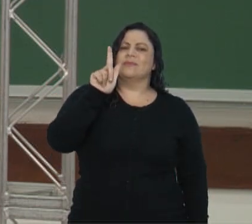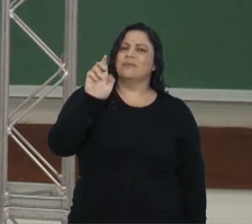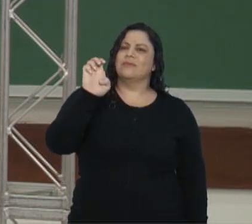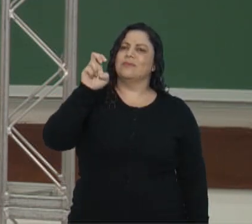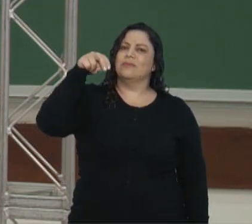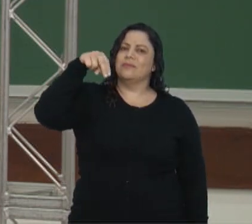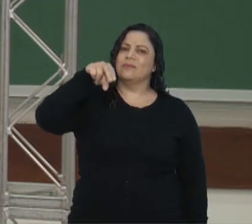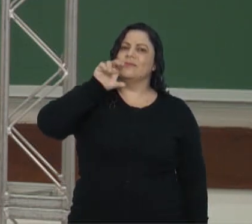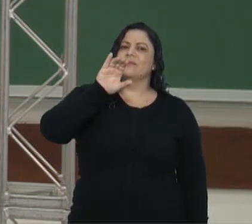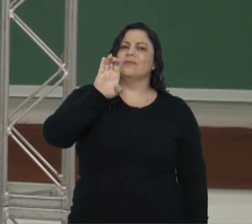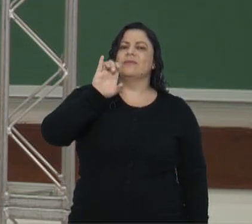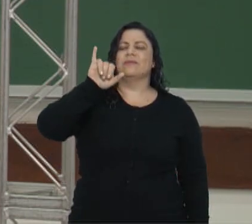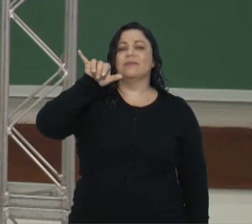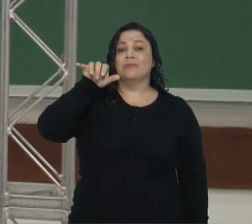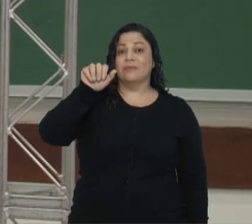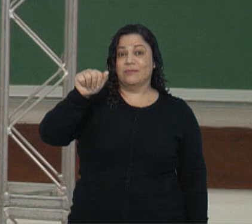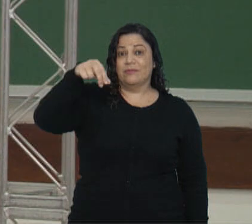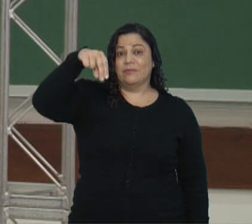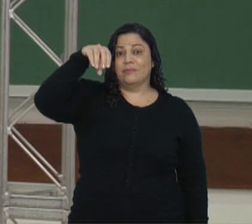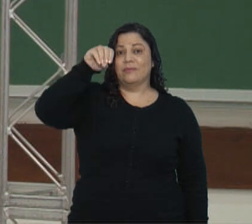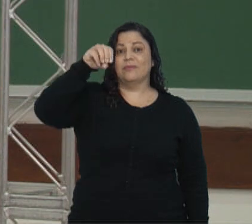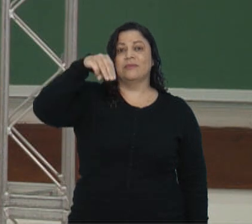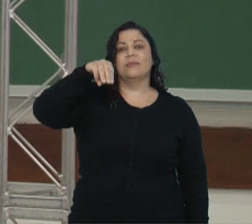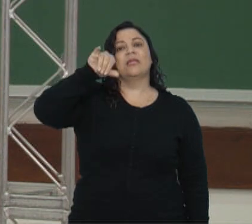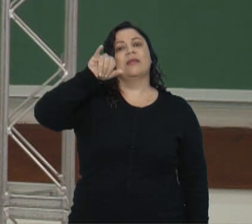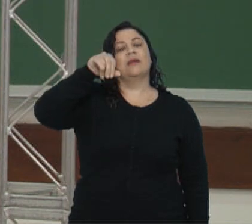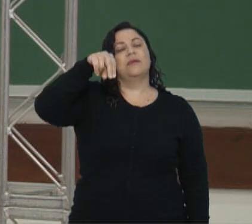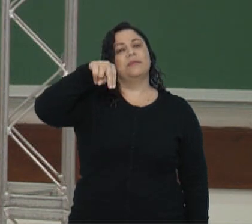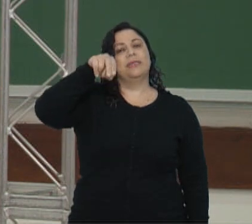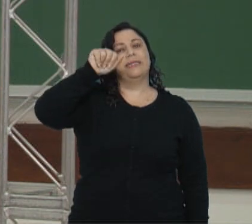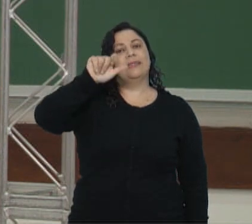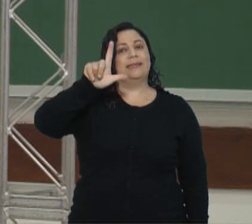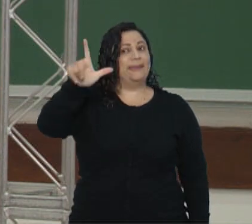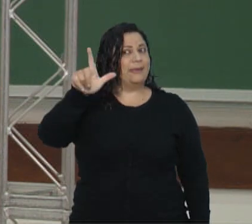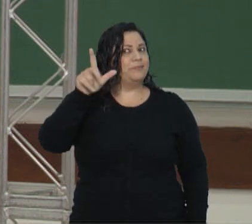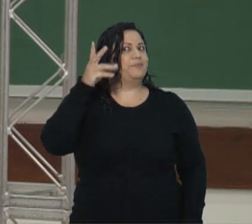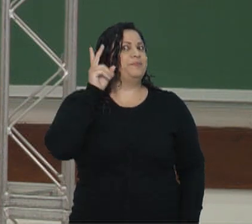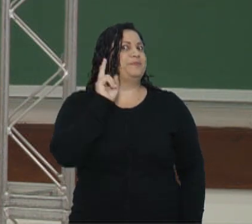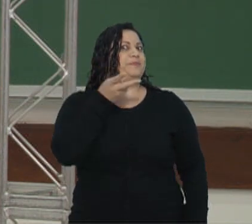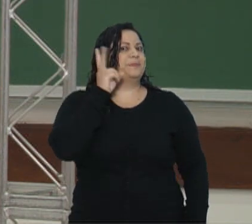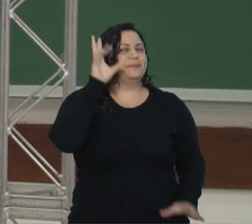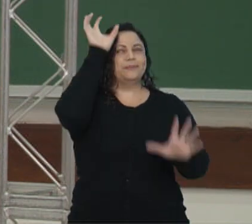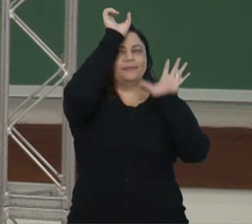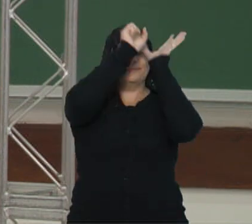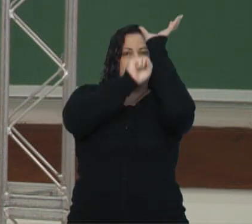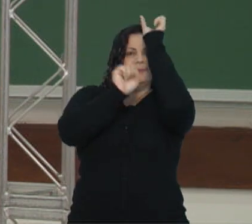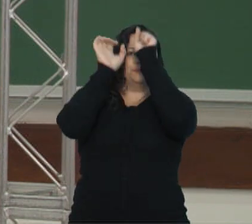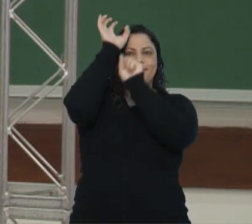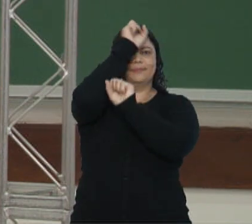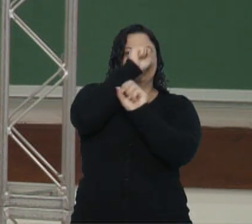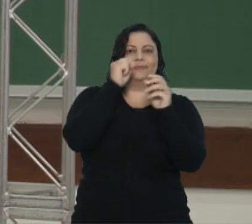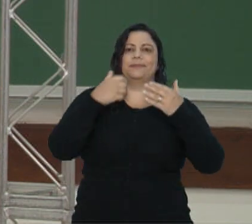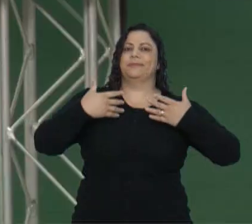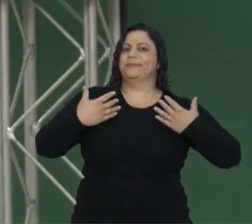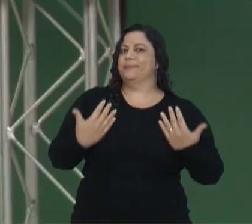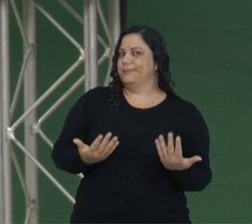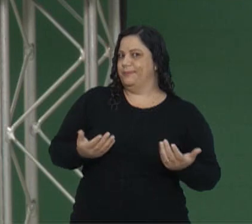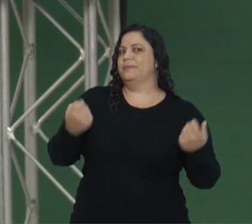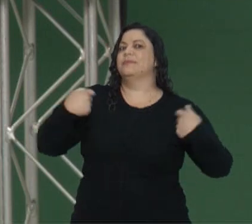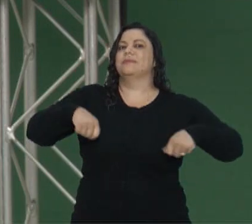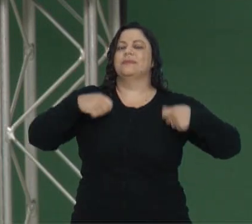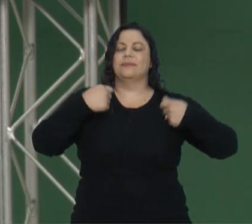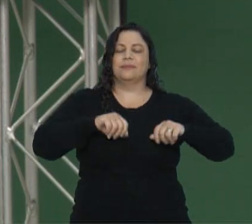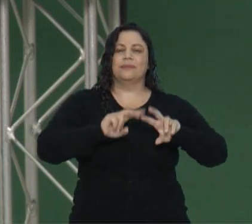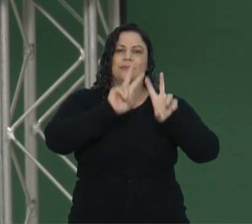algumas discussões e aí a regência nominal é algo que a gente tem sempre para aprender. Bom, uma dica que eu quero trazer